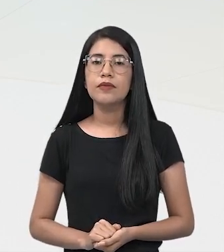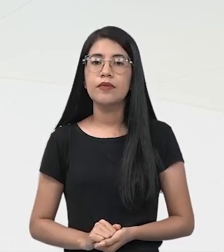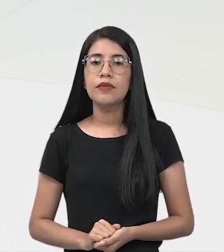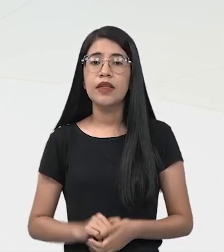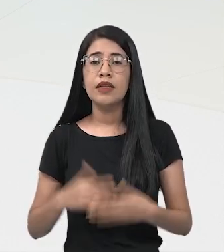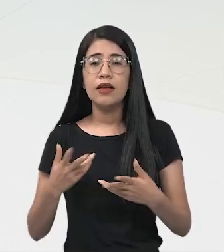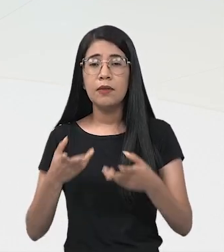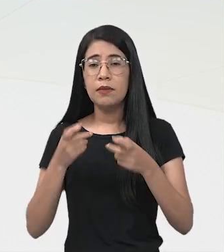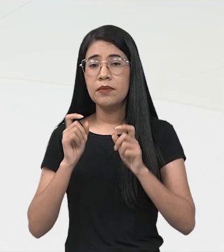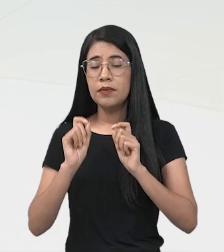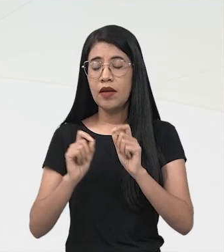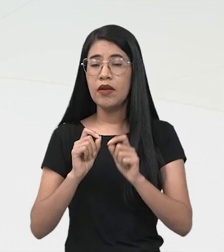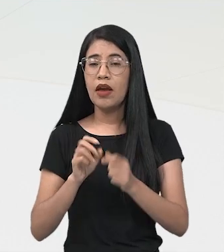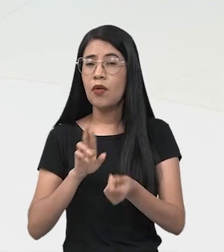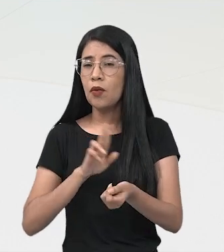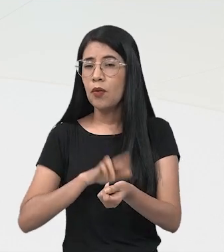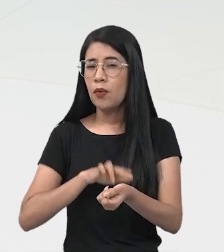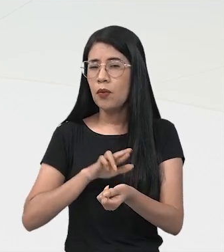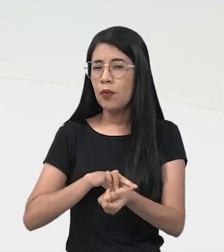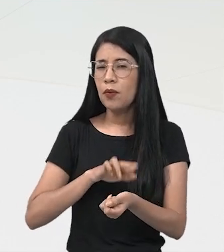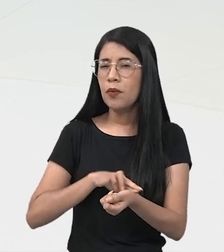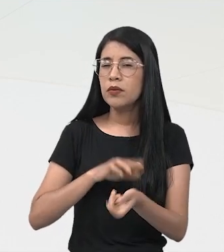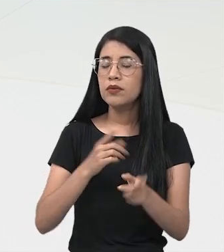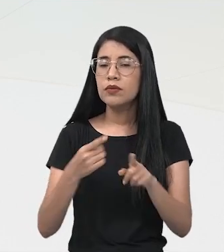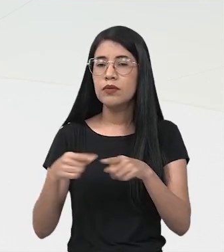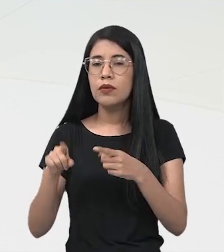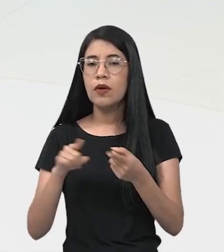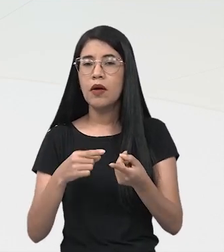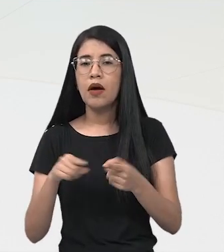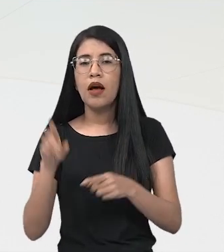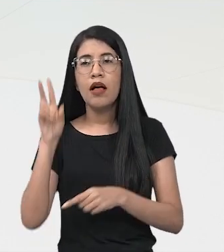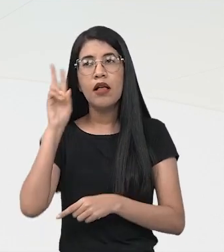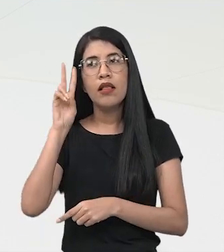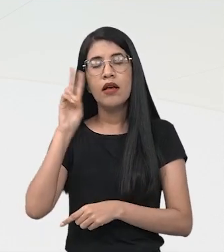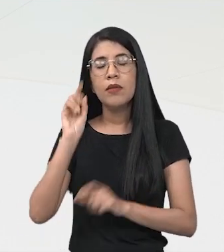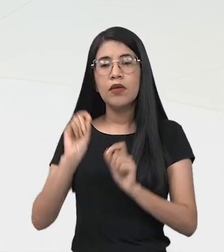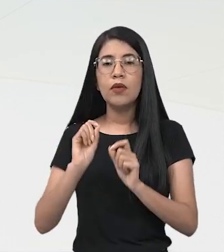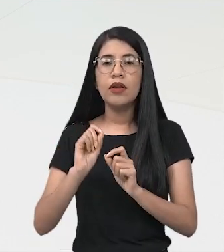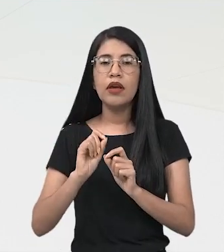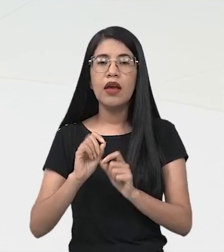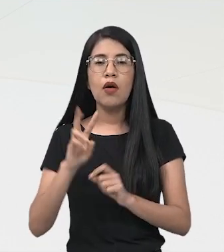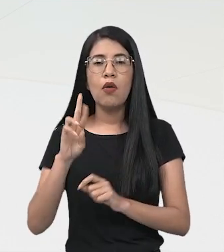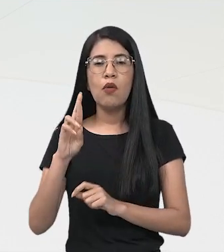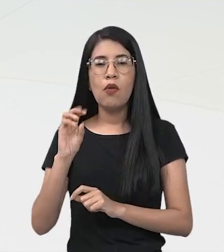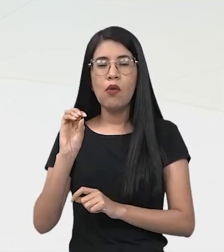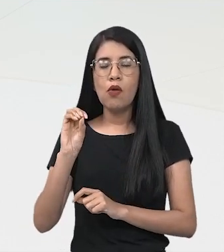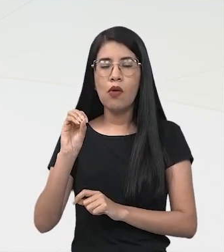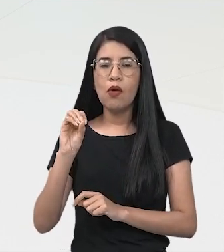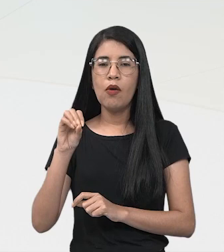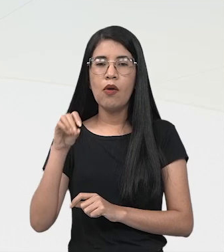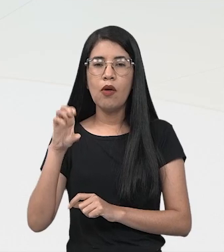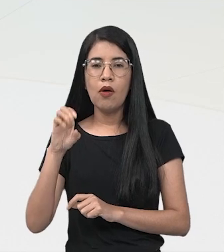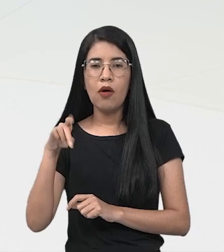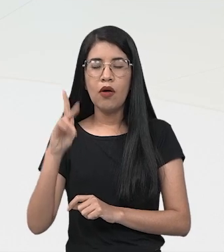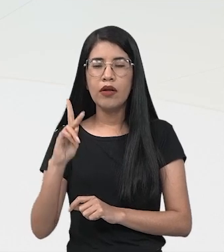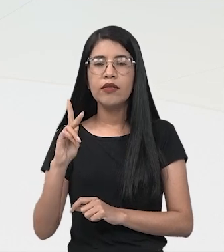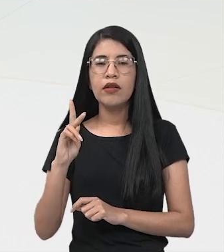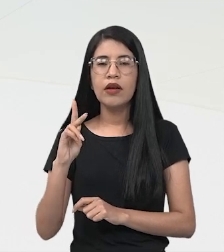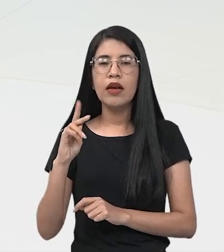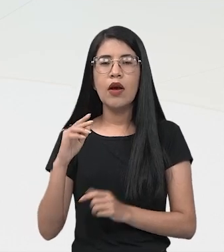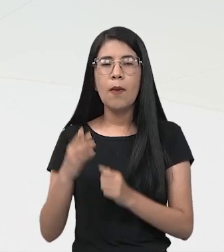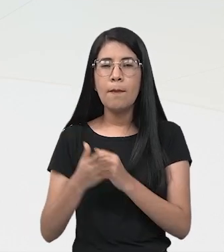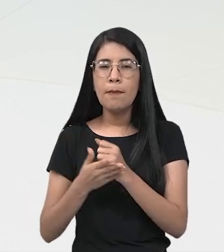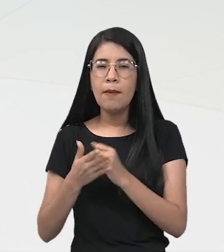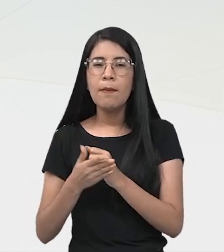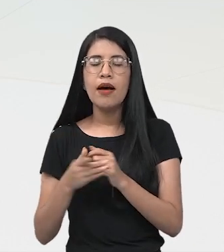Só, esse ritmo que ele está tocando, ele já vai lembrando a gente um pouco rock, porque ele pegou lá uma influência